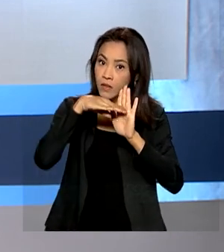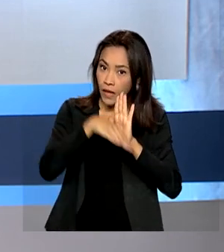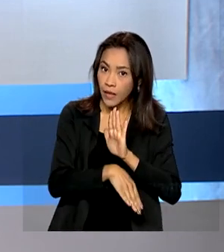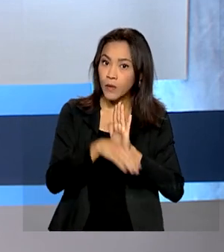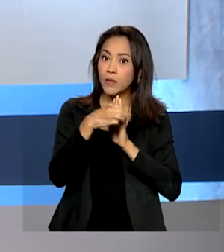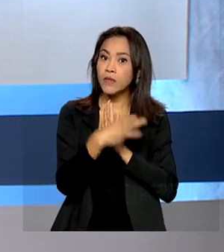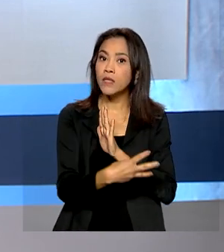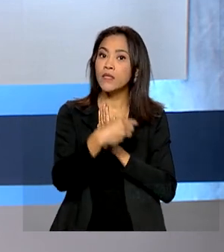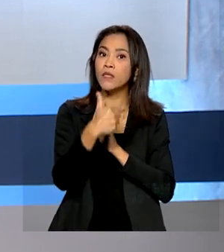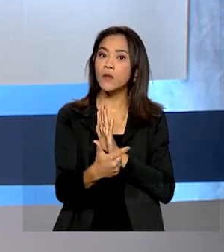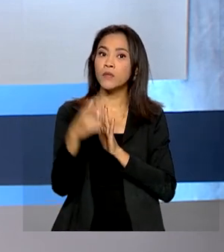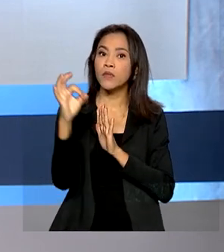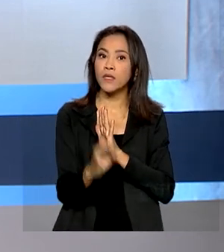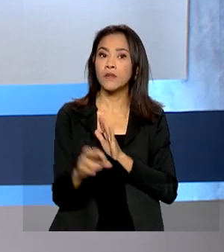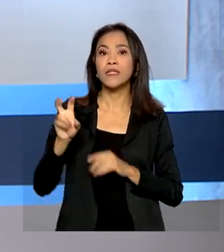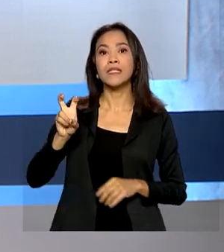cento com registro de 58 mortes